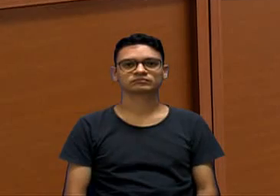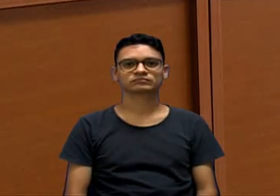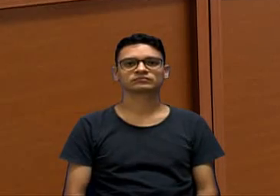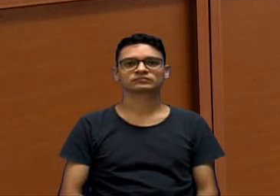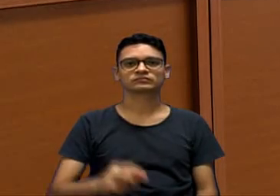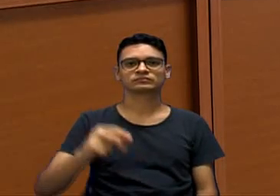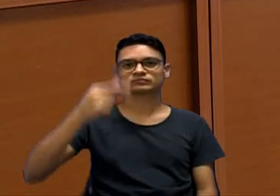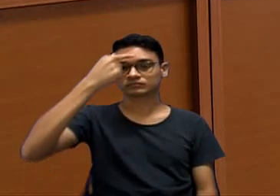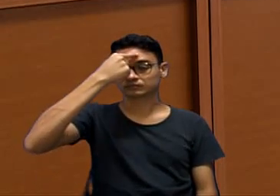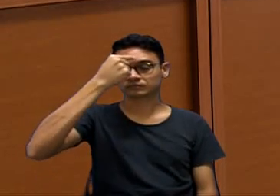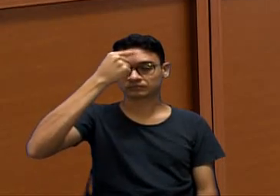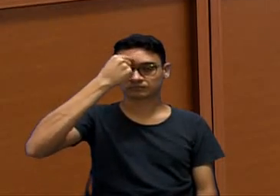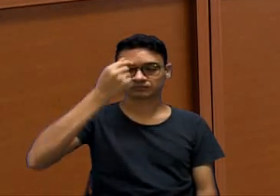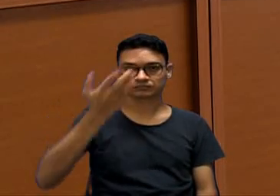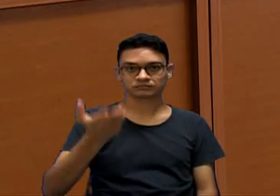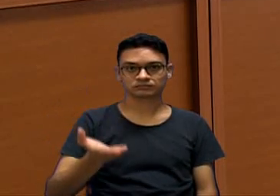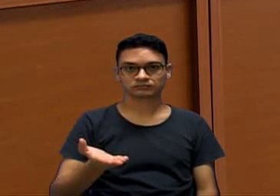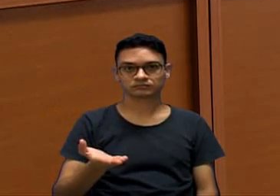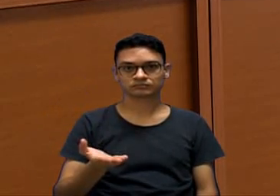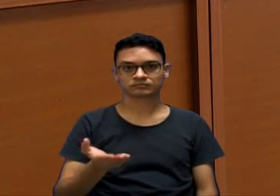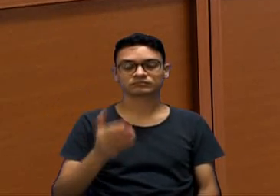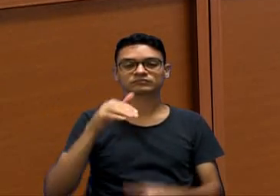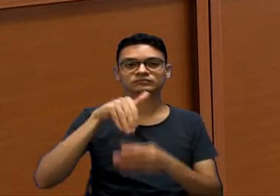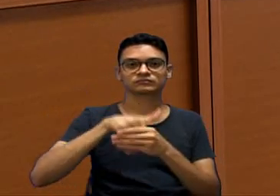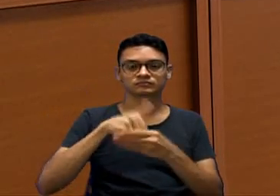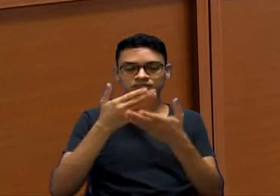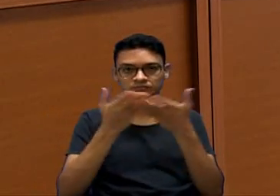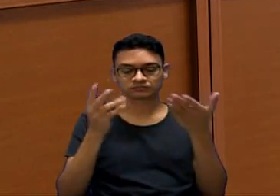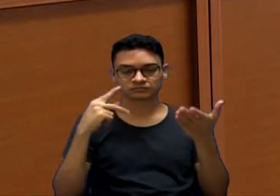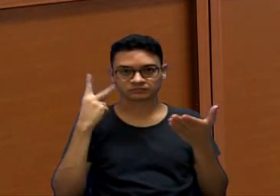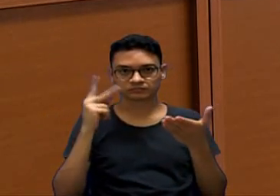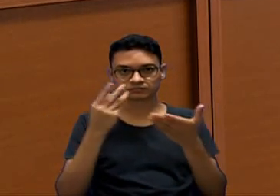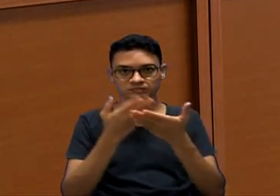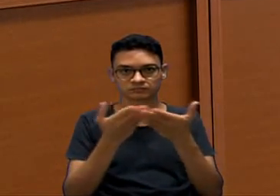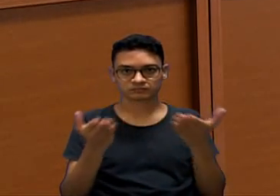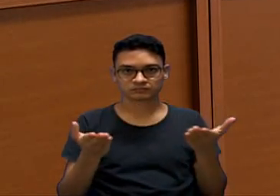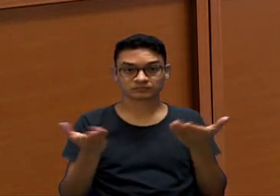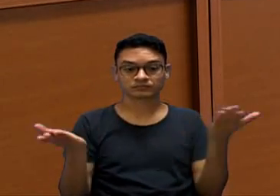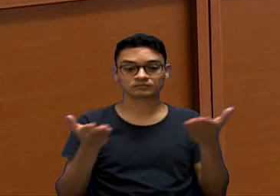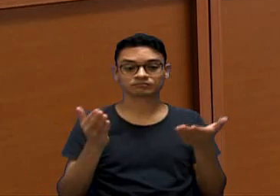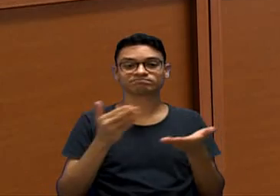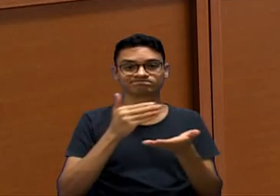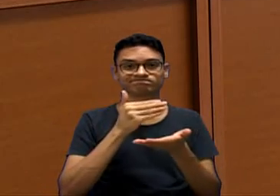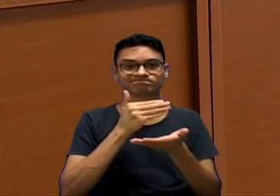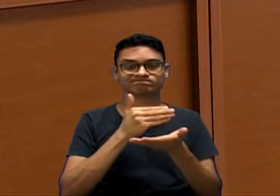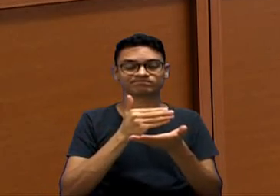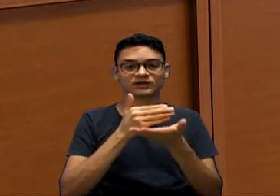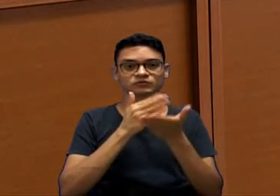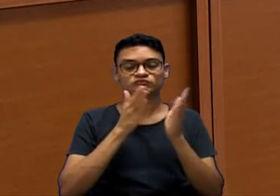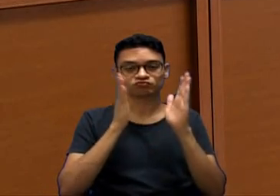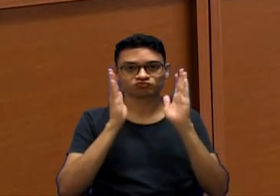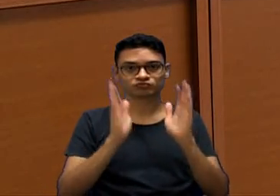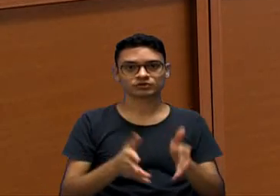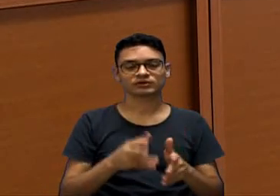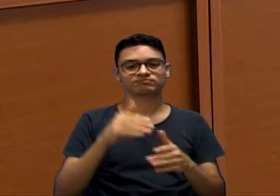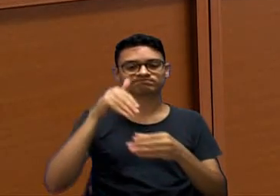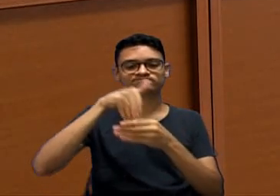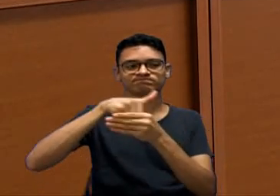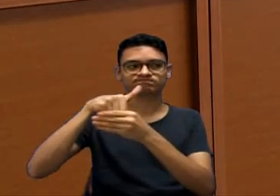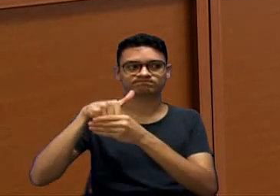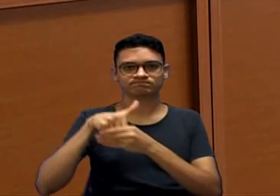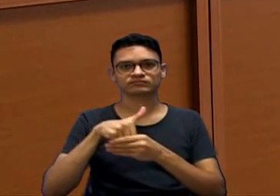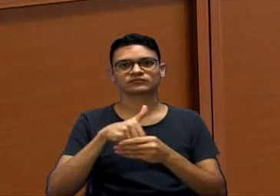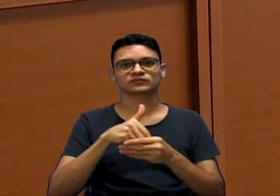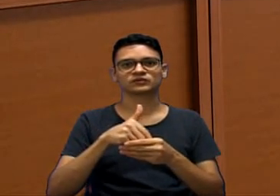Vereador Dylan, o voto, senhores vereadores. Estamos num processo de votação. O